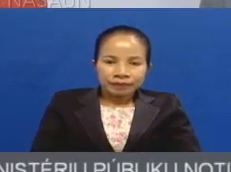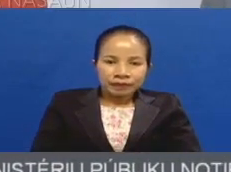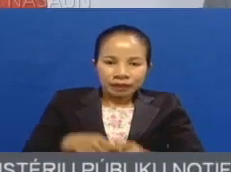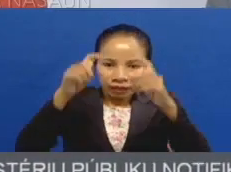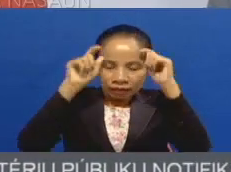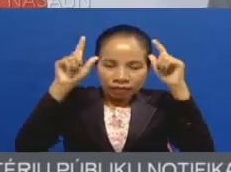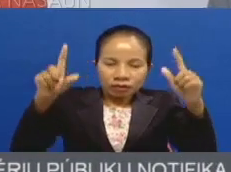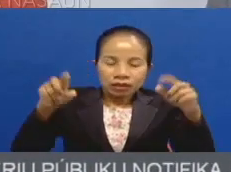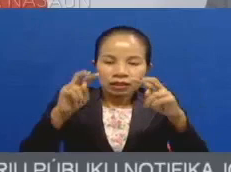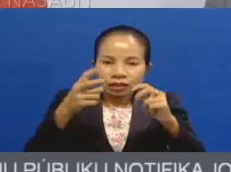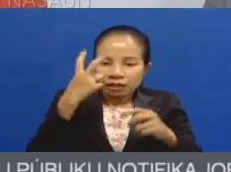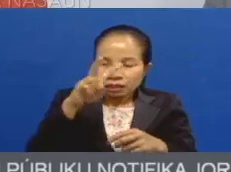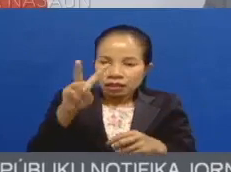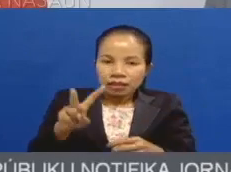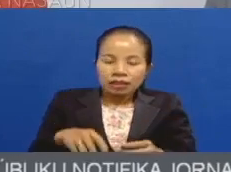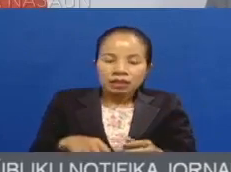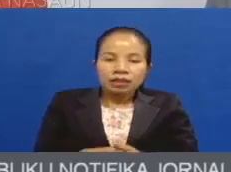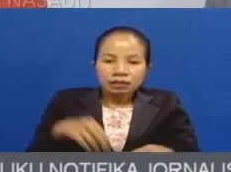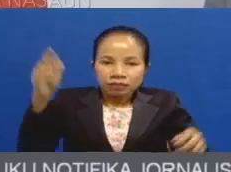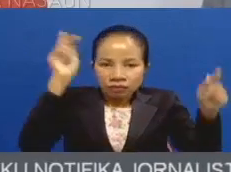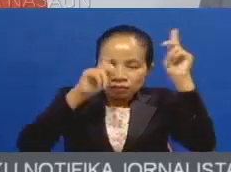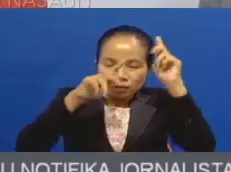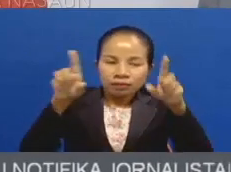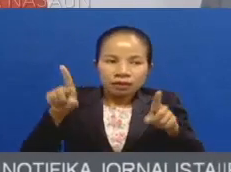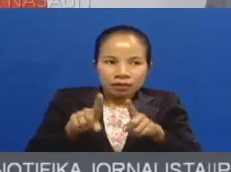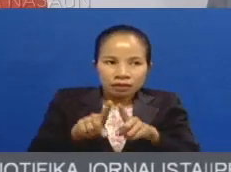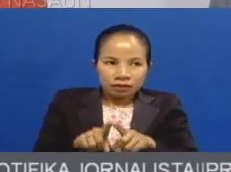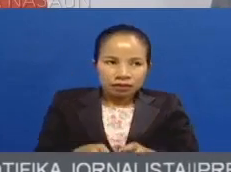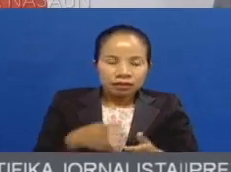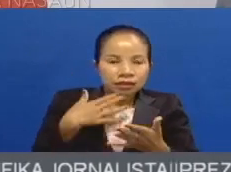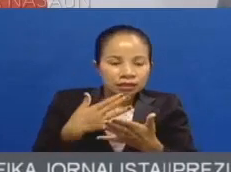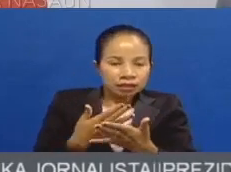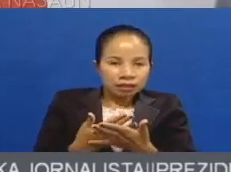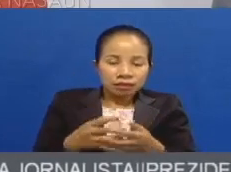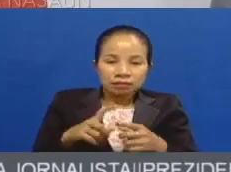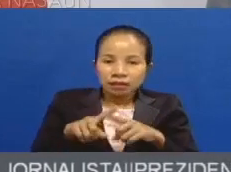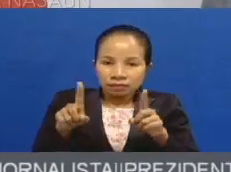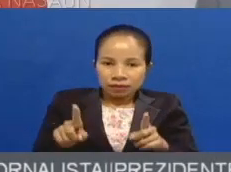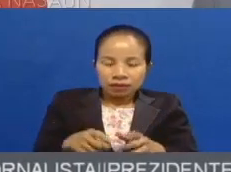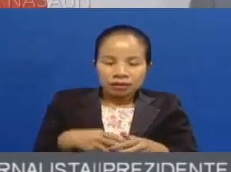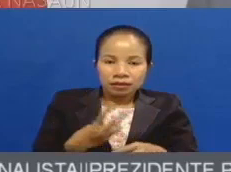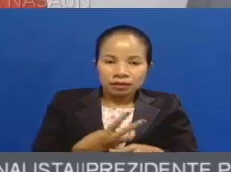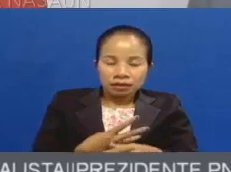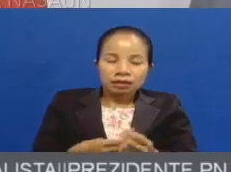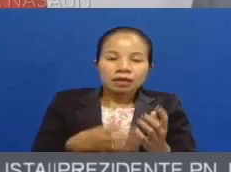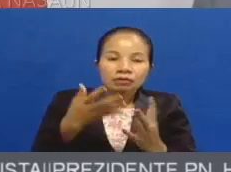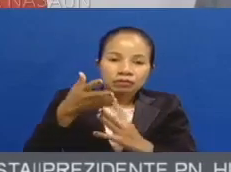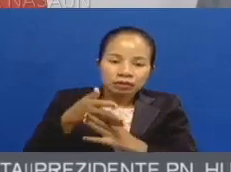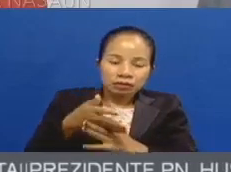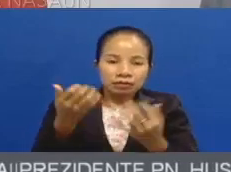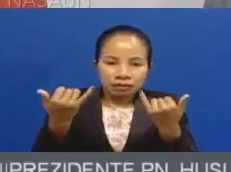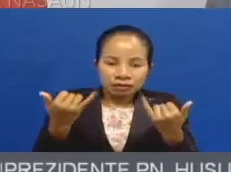Timor-Leste tem que haré questão e dané, diria que mais bem ita tutama de dar